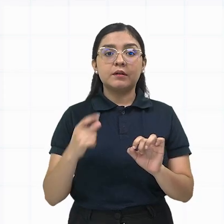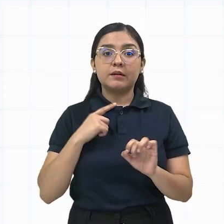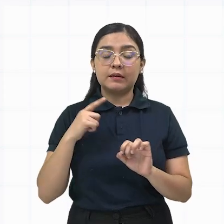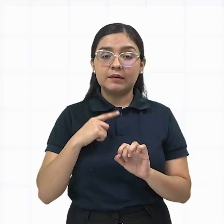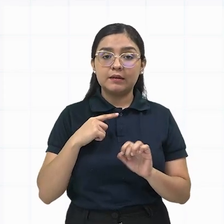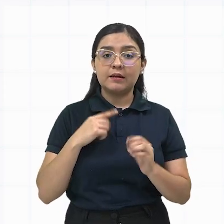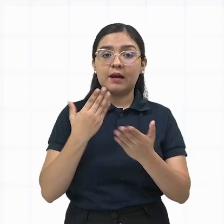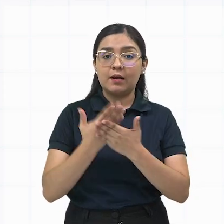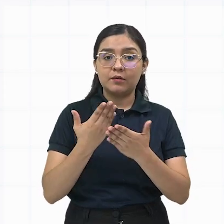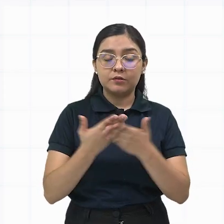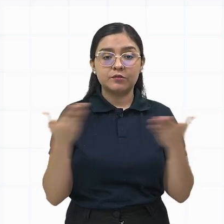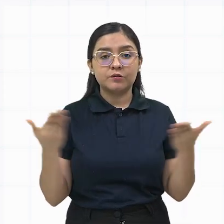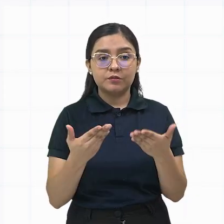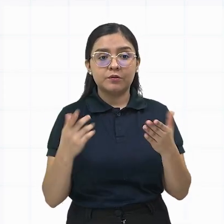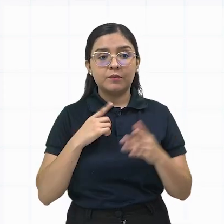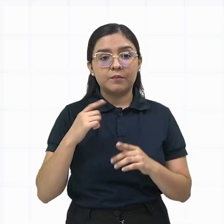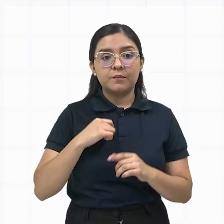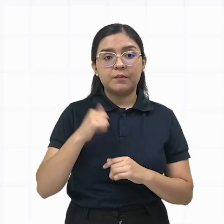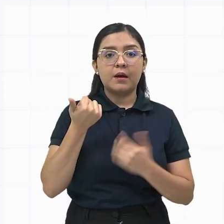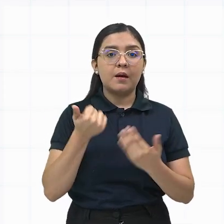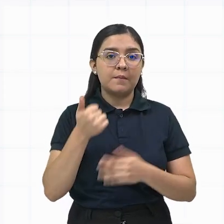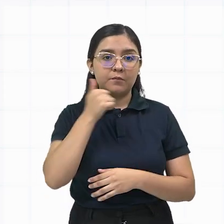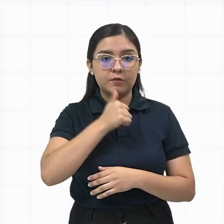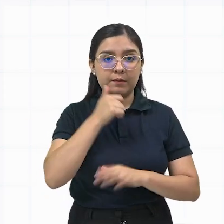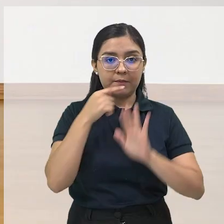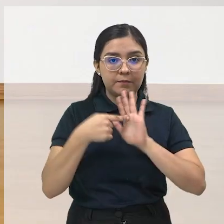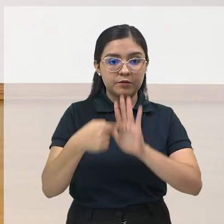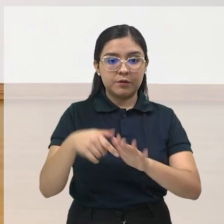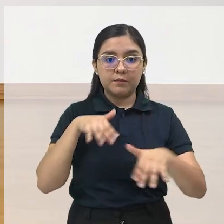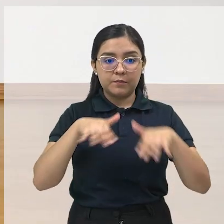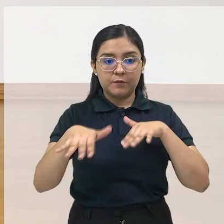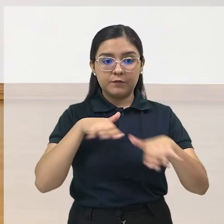de aula uma passista para mostrar uns movimentos para a gente.